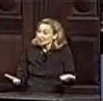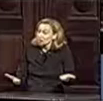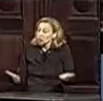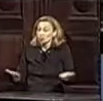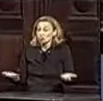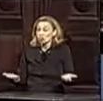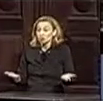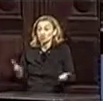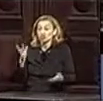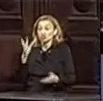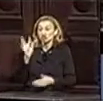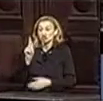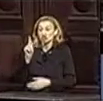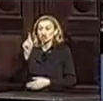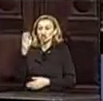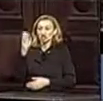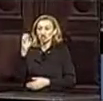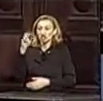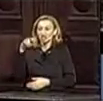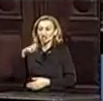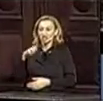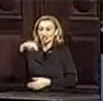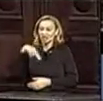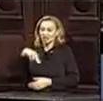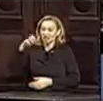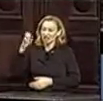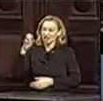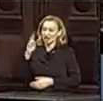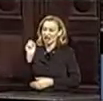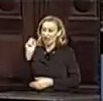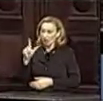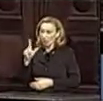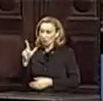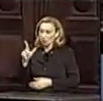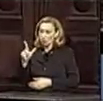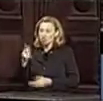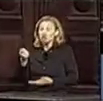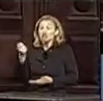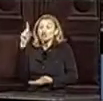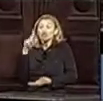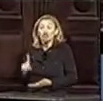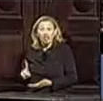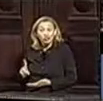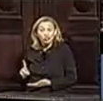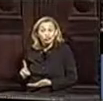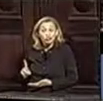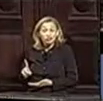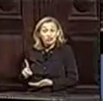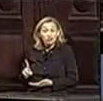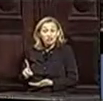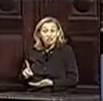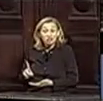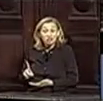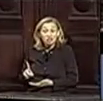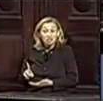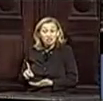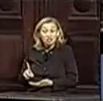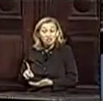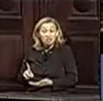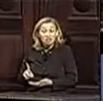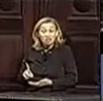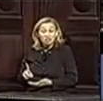Militar compreendesse que ele tem obrigatoriamente o dever de voltar ao